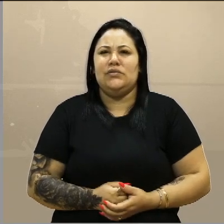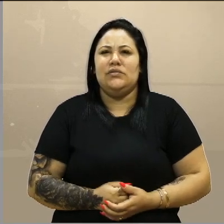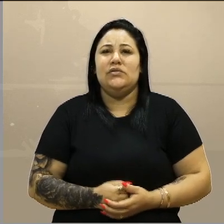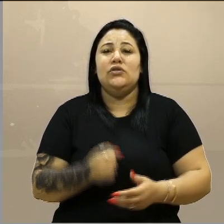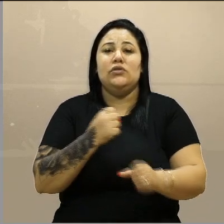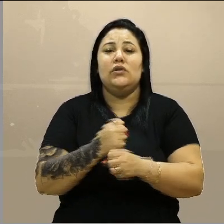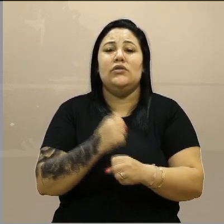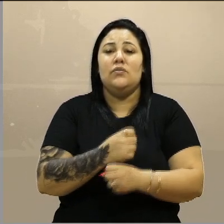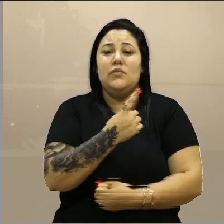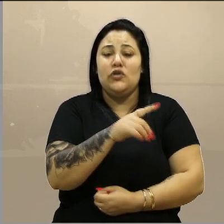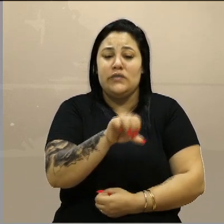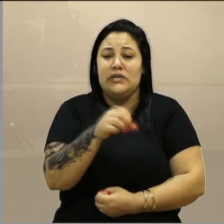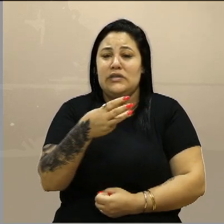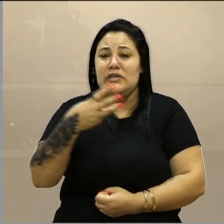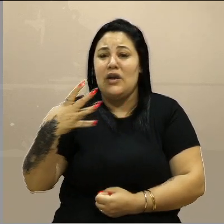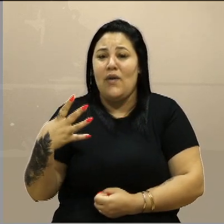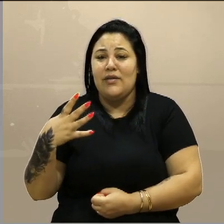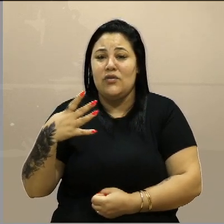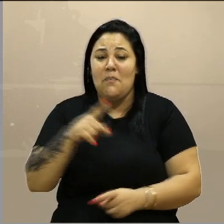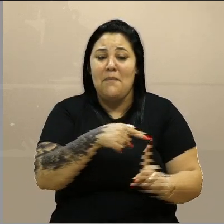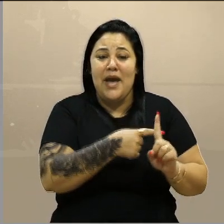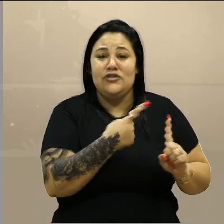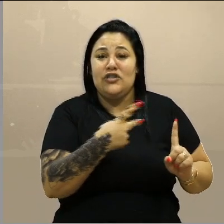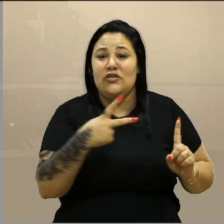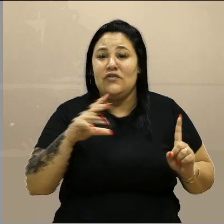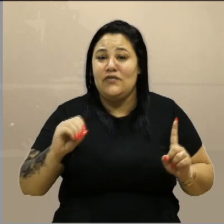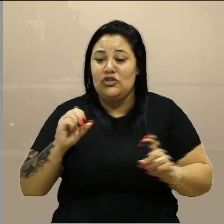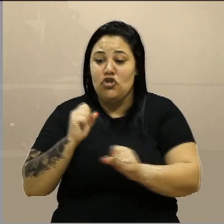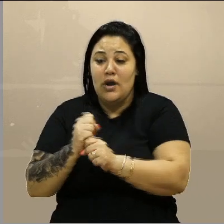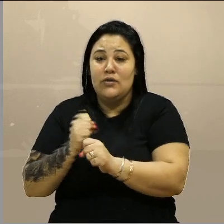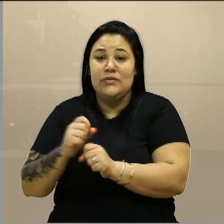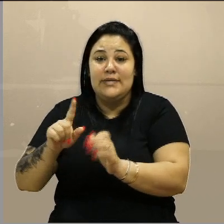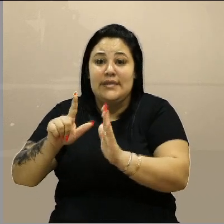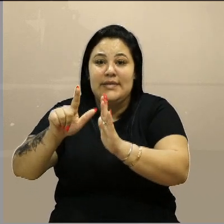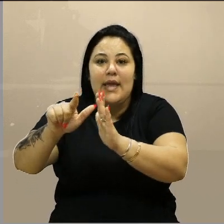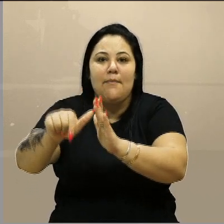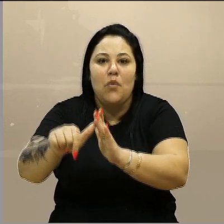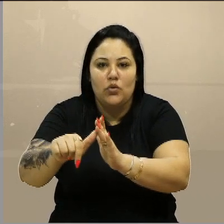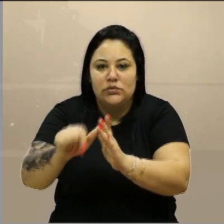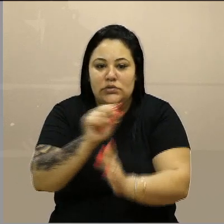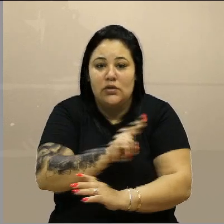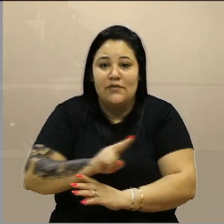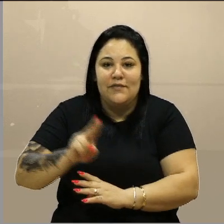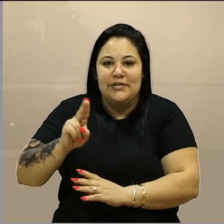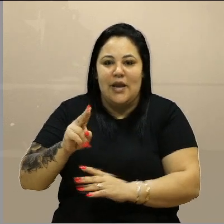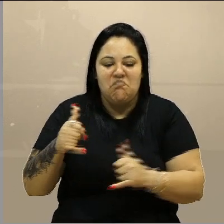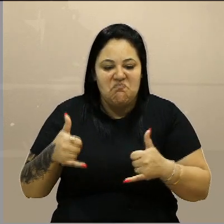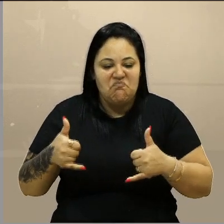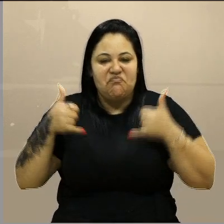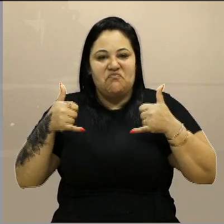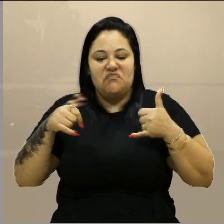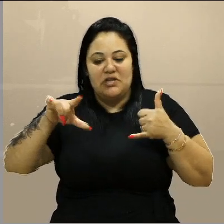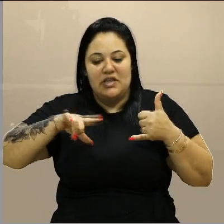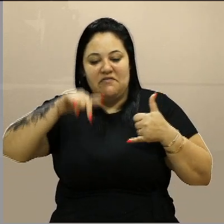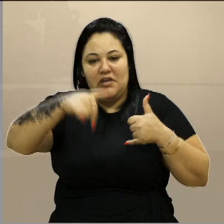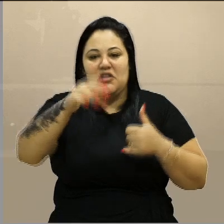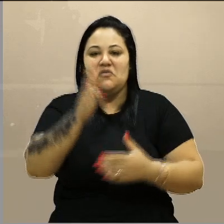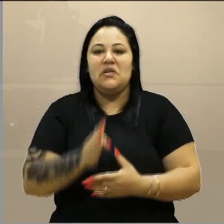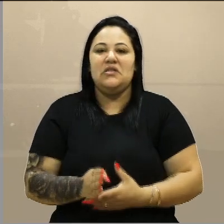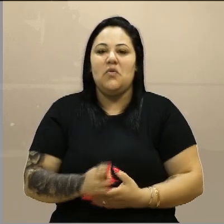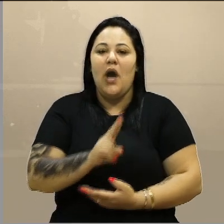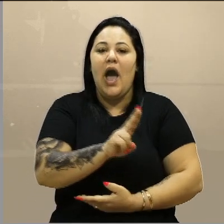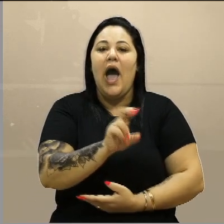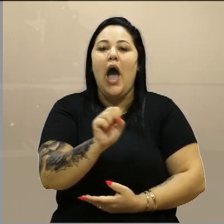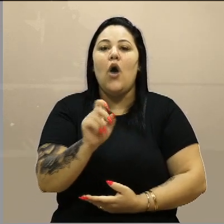ano de 1934, mais de 120 anos depois do surgimento das universidades modernas, é que surge aqui no Brasil a USP,